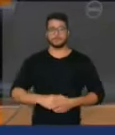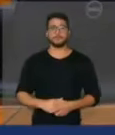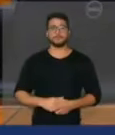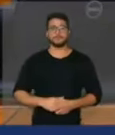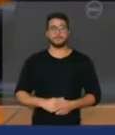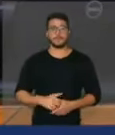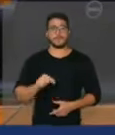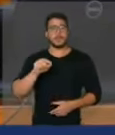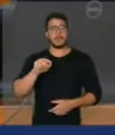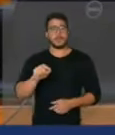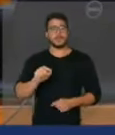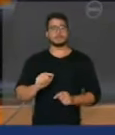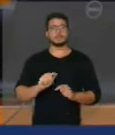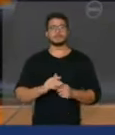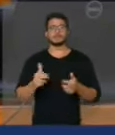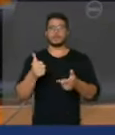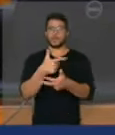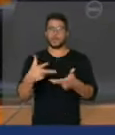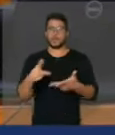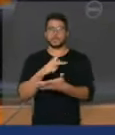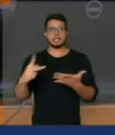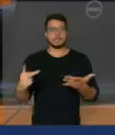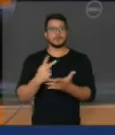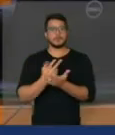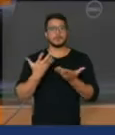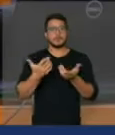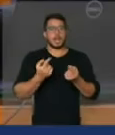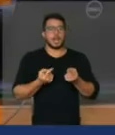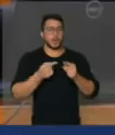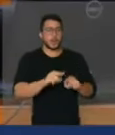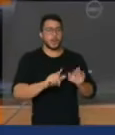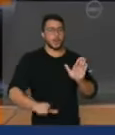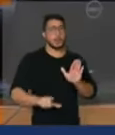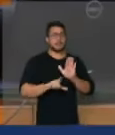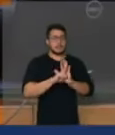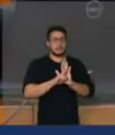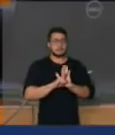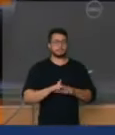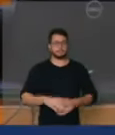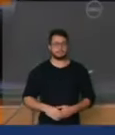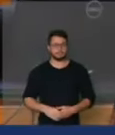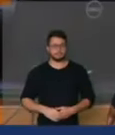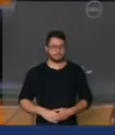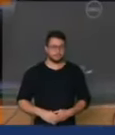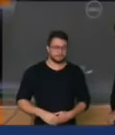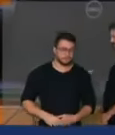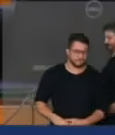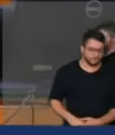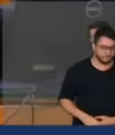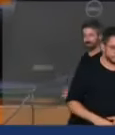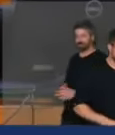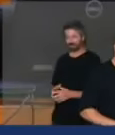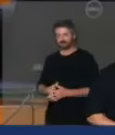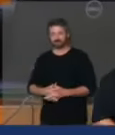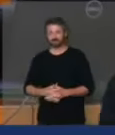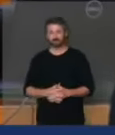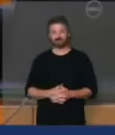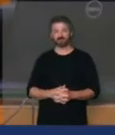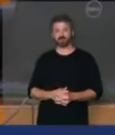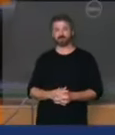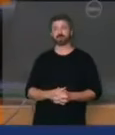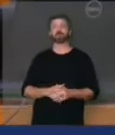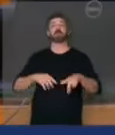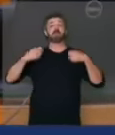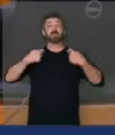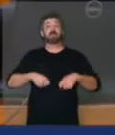omissões, com a deliberada intenção de violar a lei, com conhecimento pleno do delito que se comete,